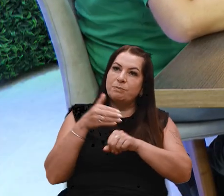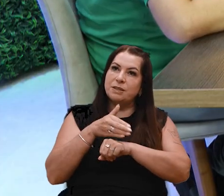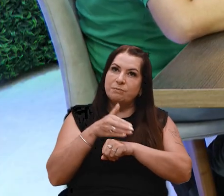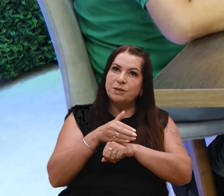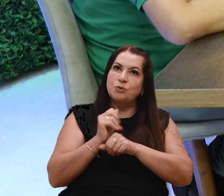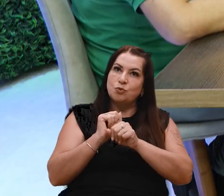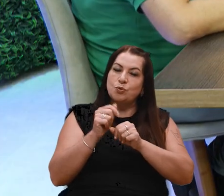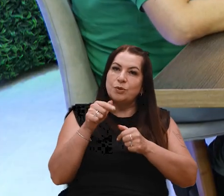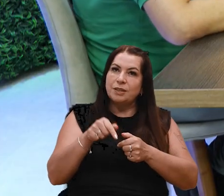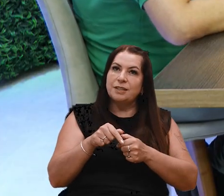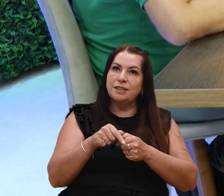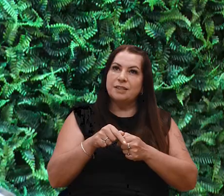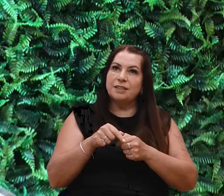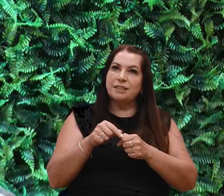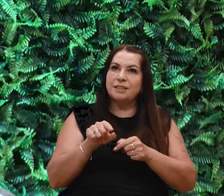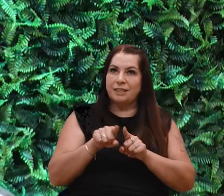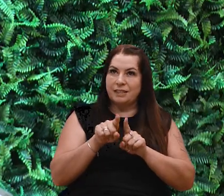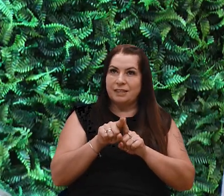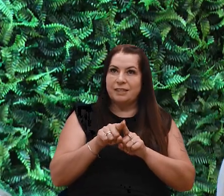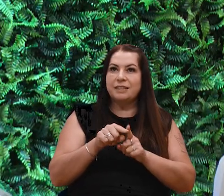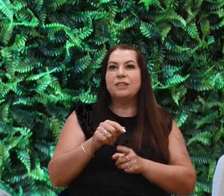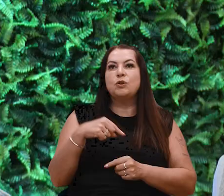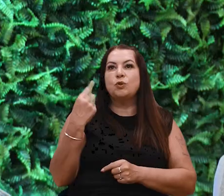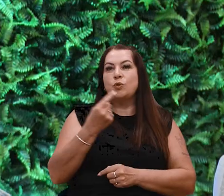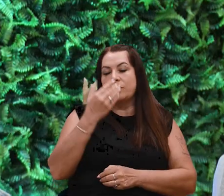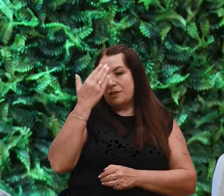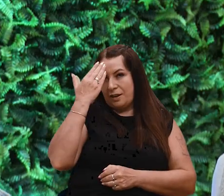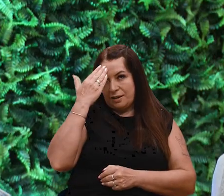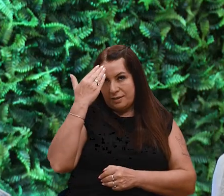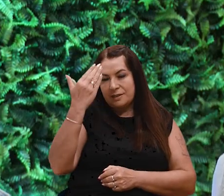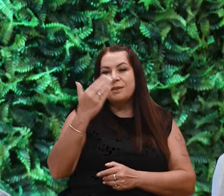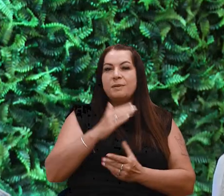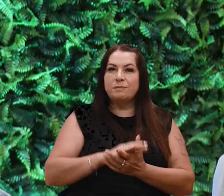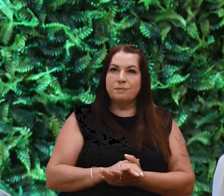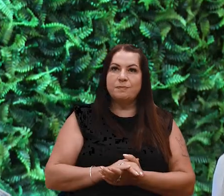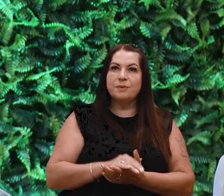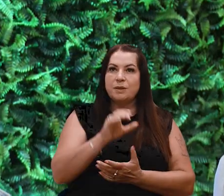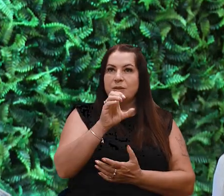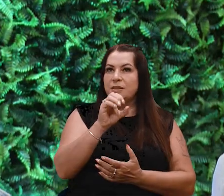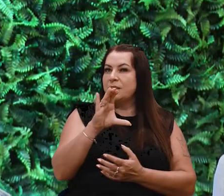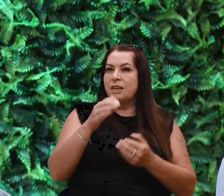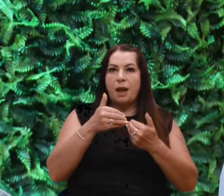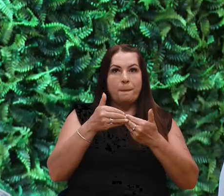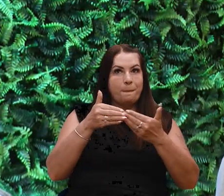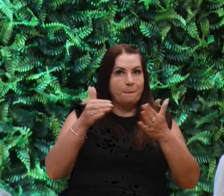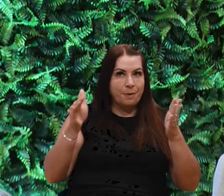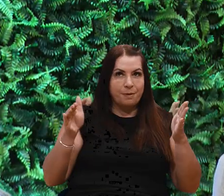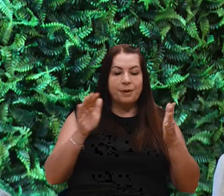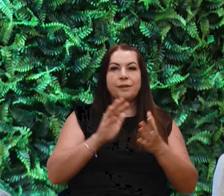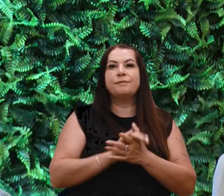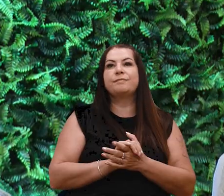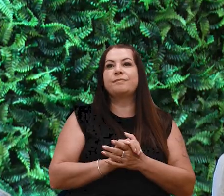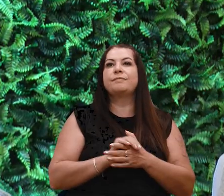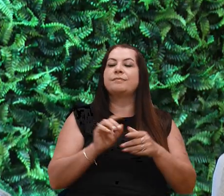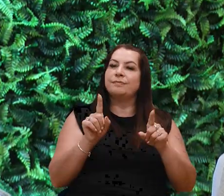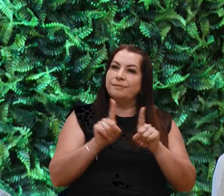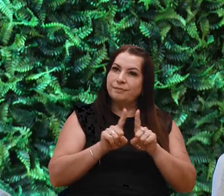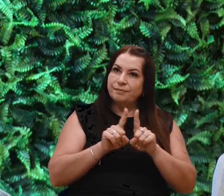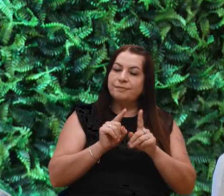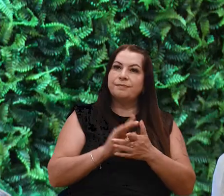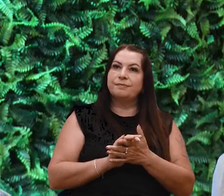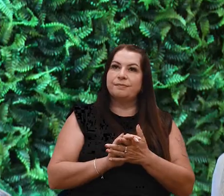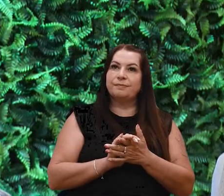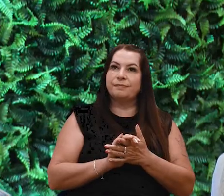com a gente aqui nos nossos estúdios. Fábio, nós que agradecemos, a SIC está sempre de portas abertas, também